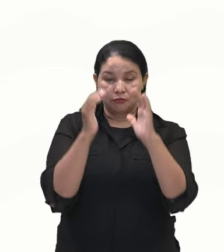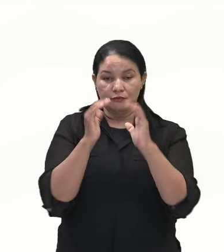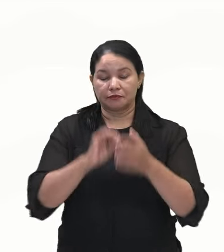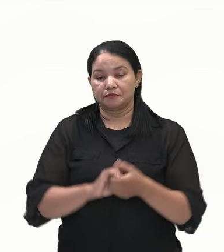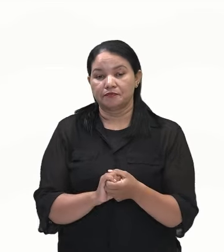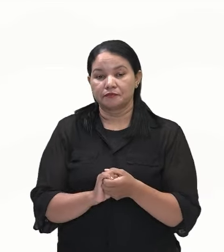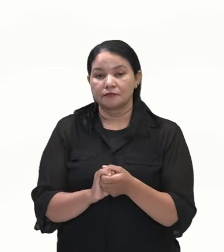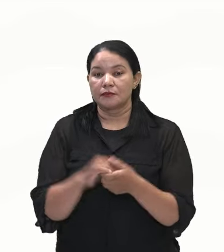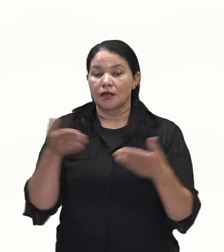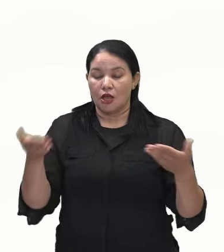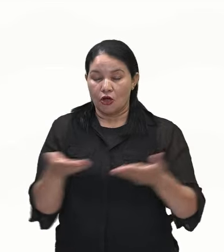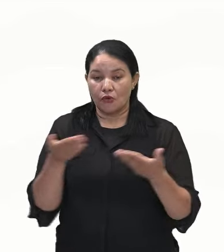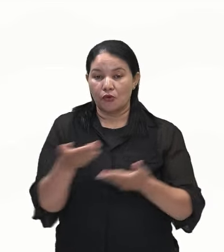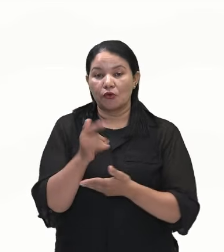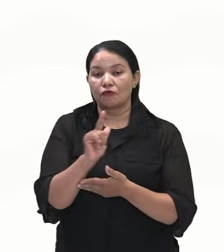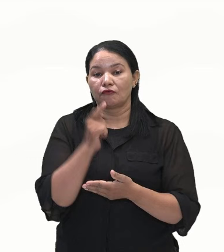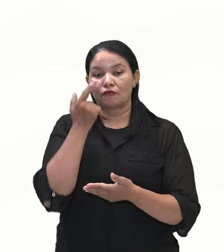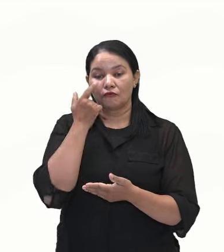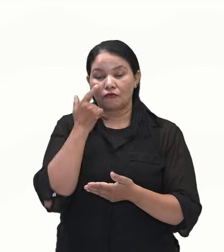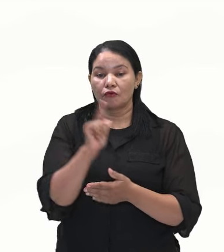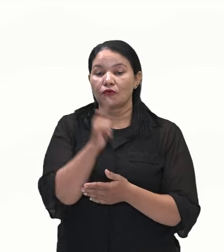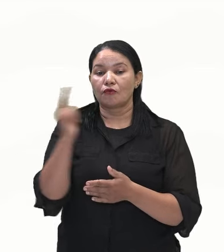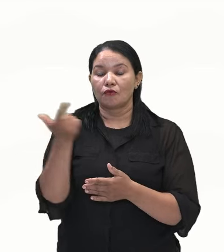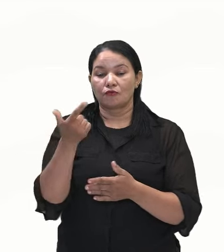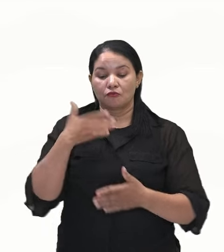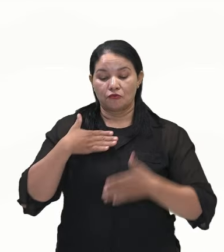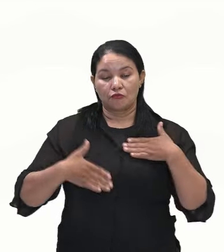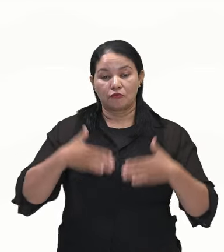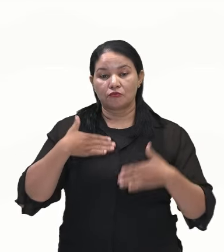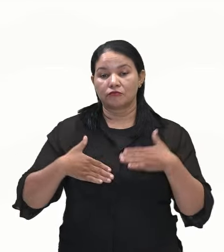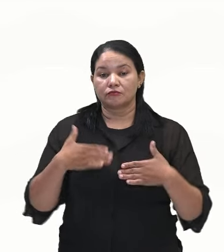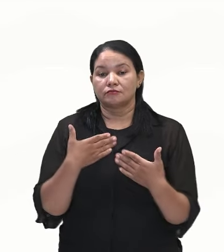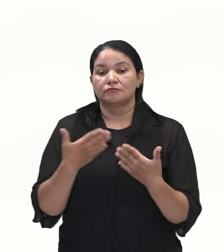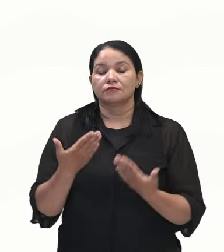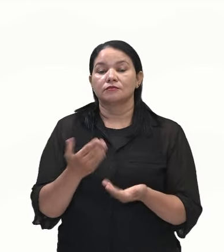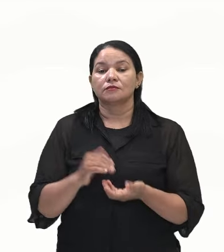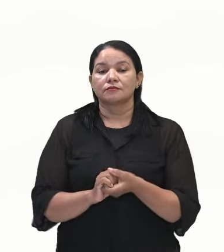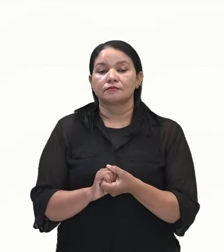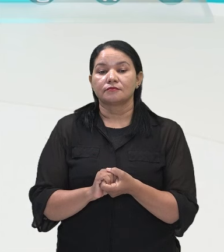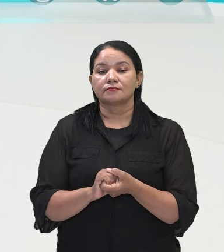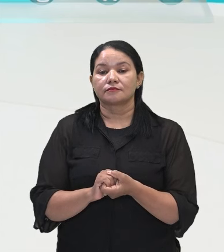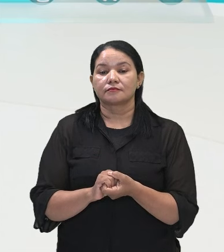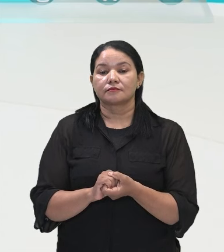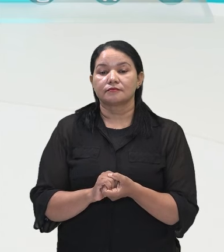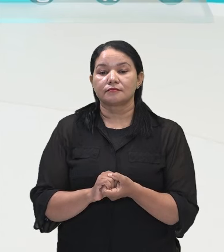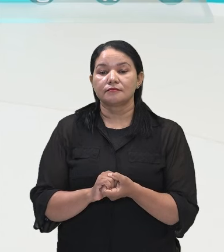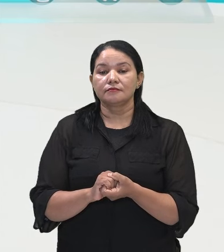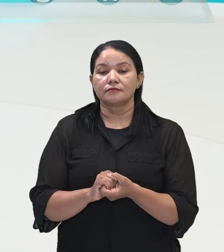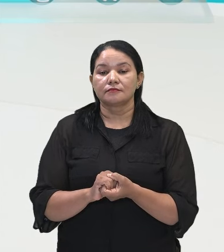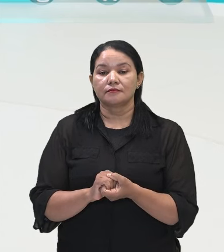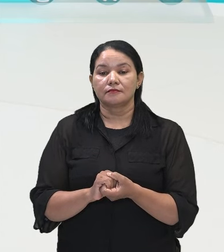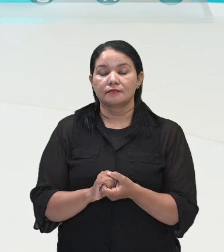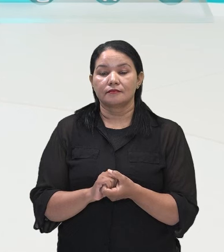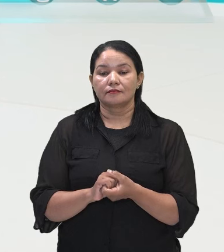vamos ver, então, práticas corporais, bodily, tá? Vamos lá.